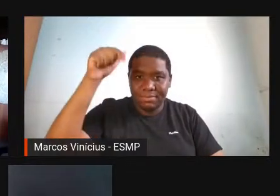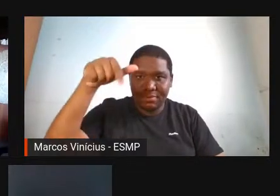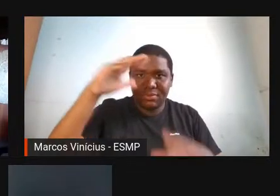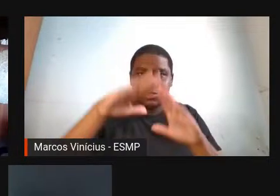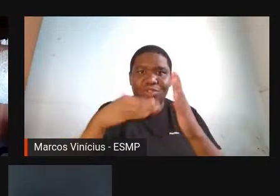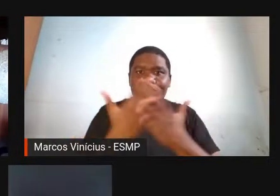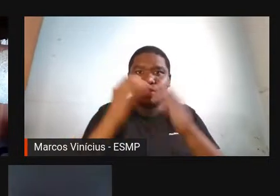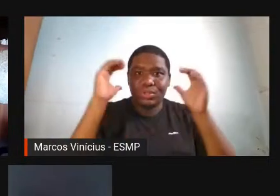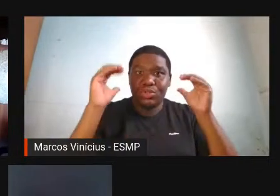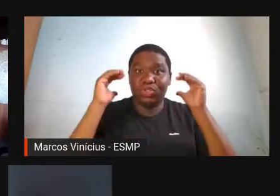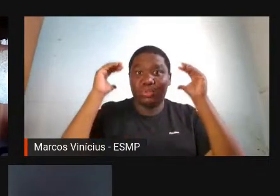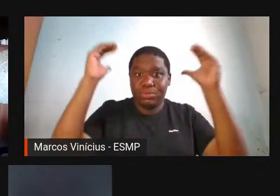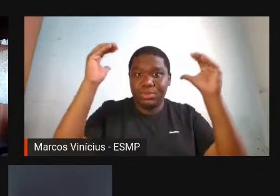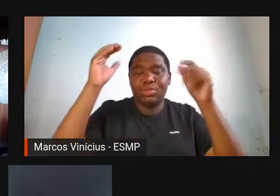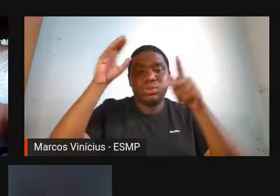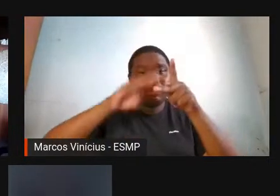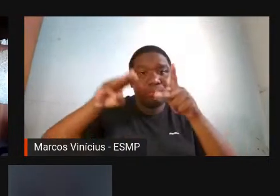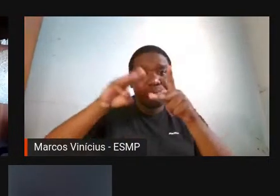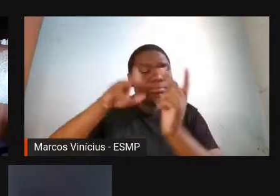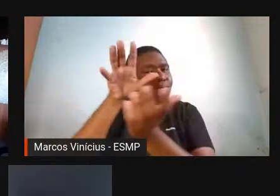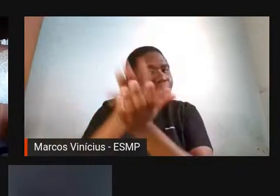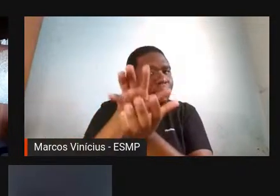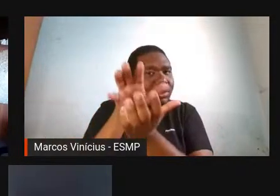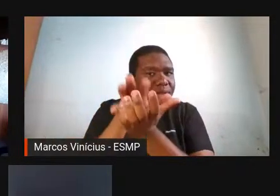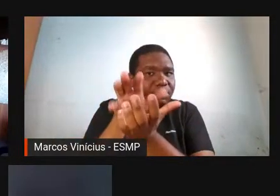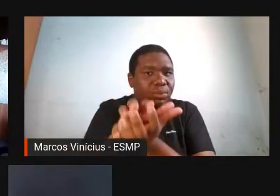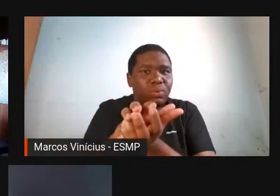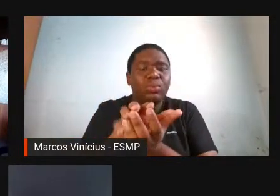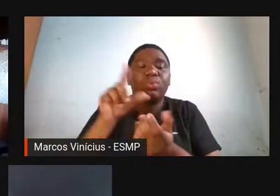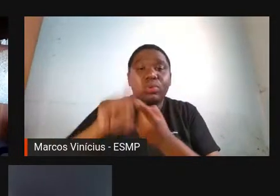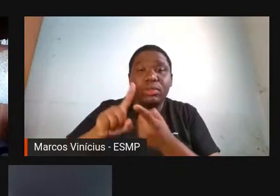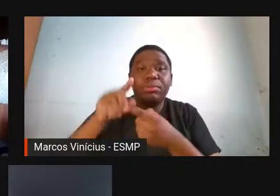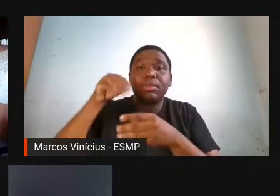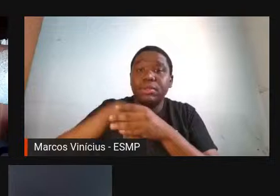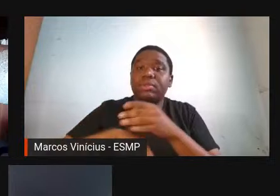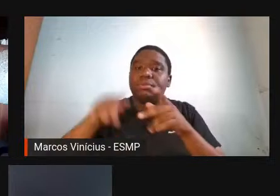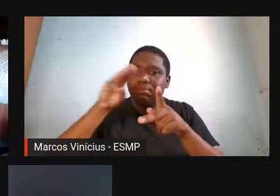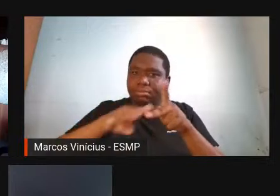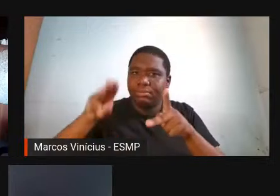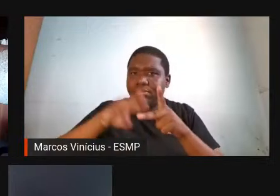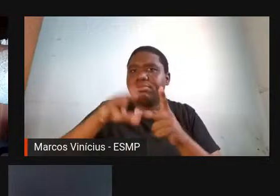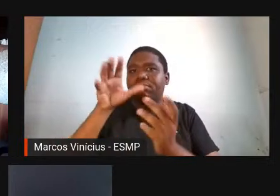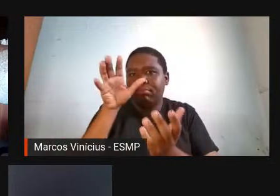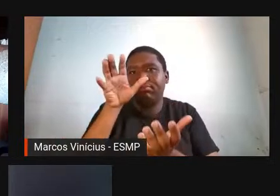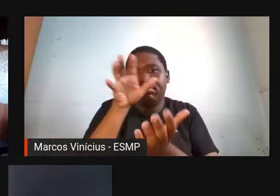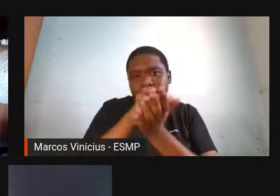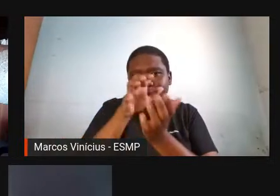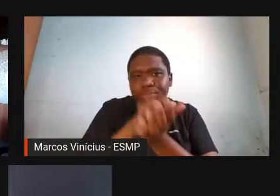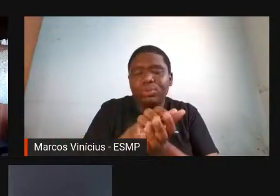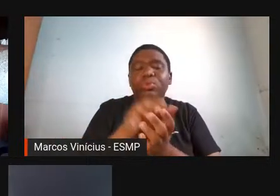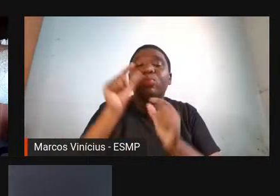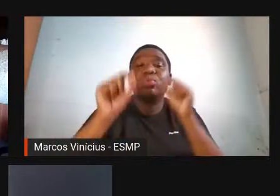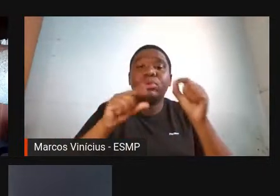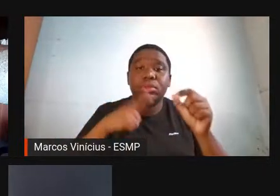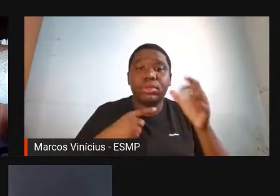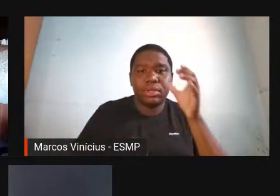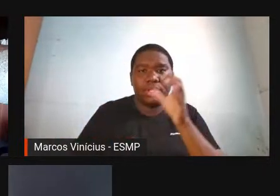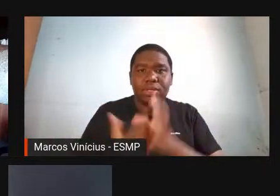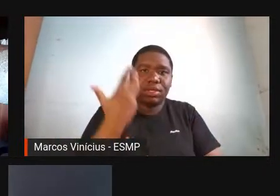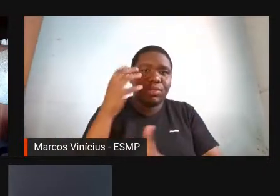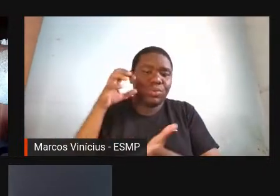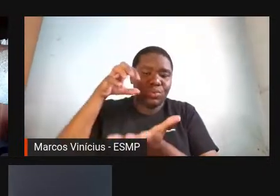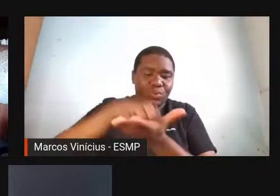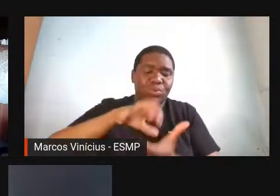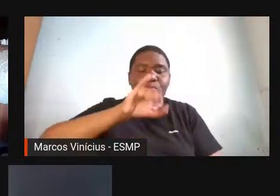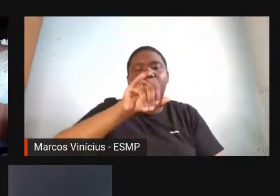do Ministério Público de Pernambuco e do próprio Ministério Público de Pernambuco com a criação do Núcleo Josué